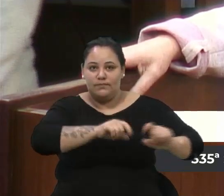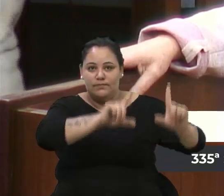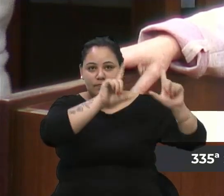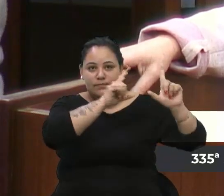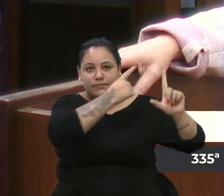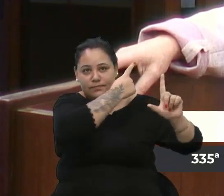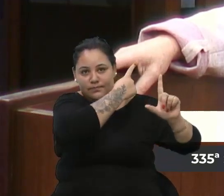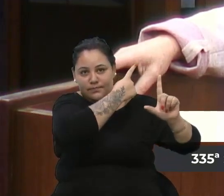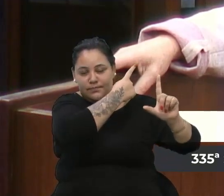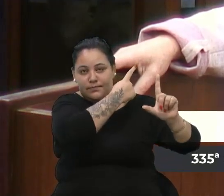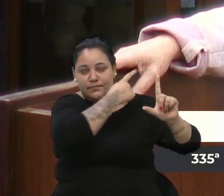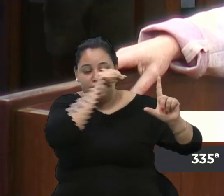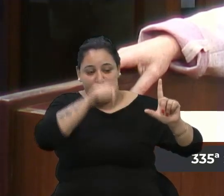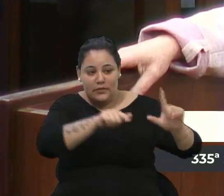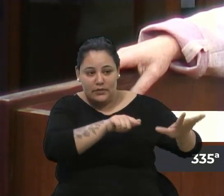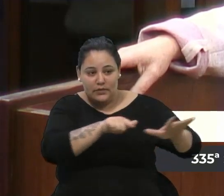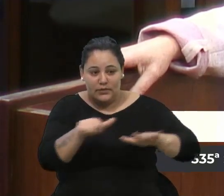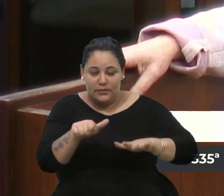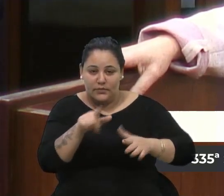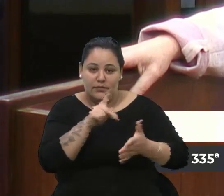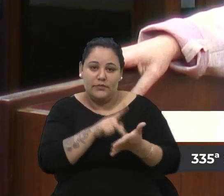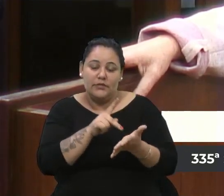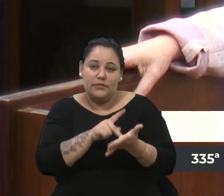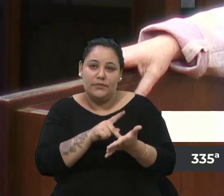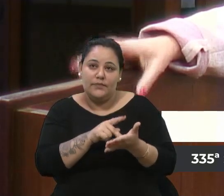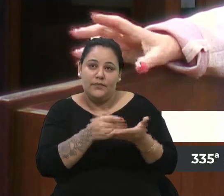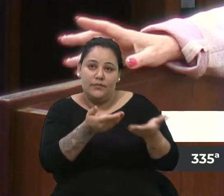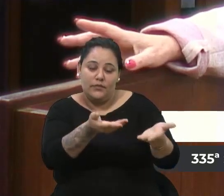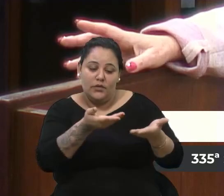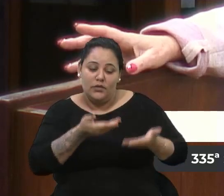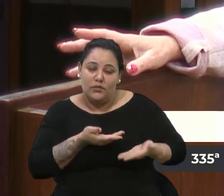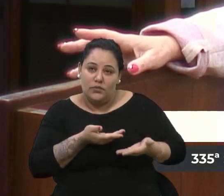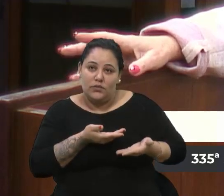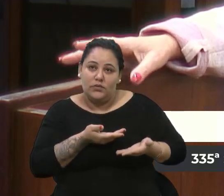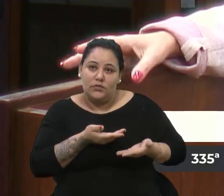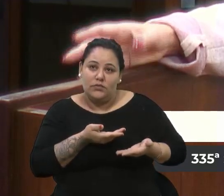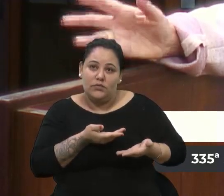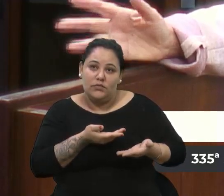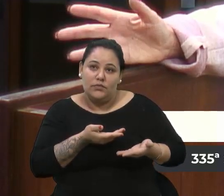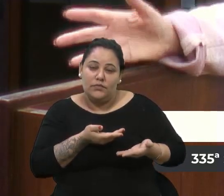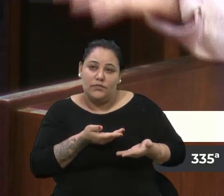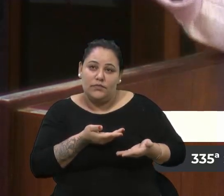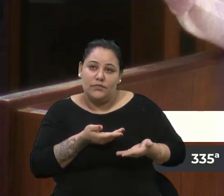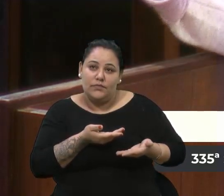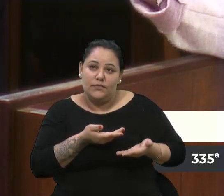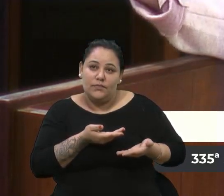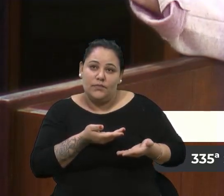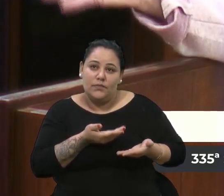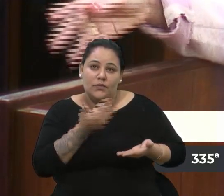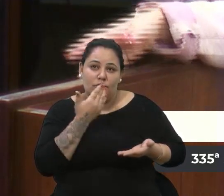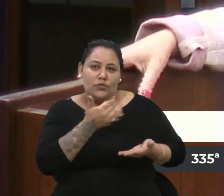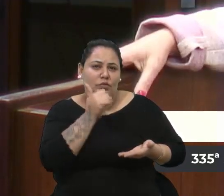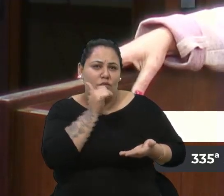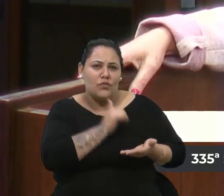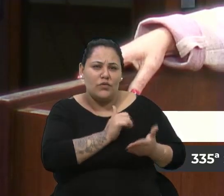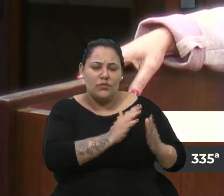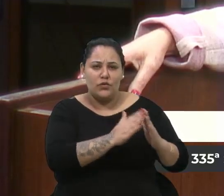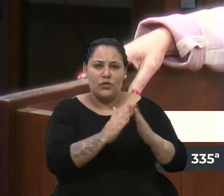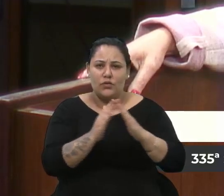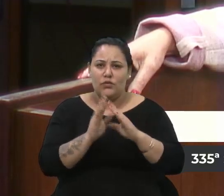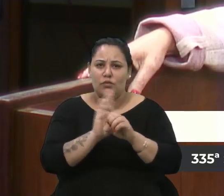eu, esta semana mesmo, recebi de uma moradora ali do bairro São